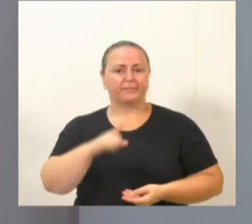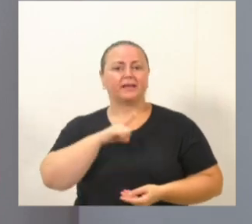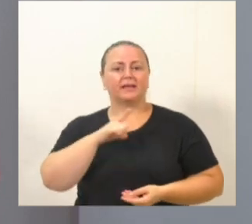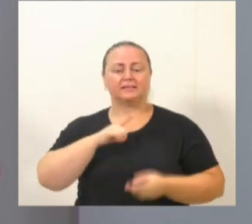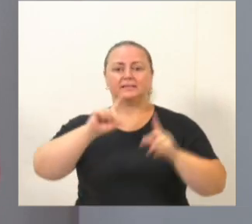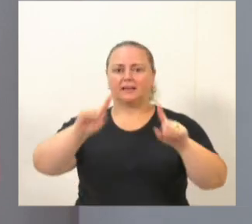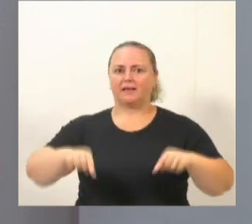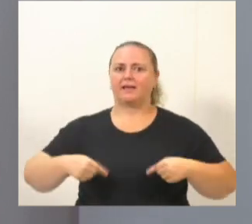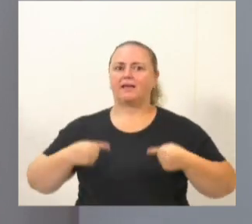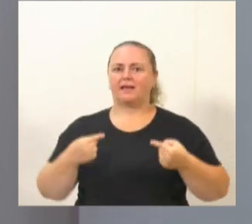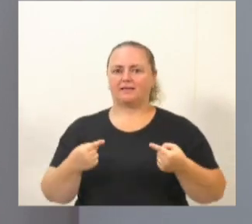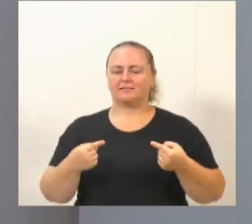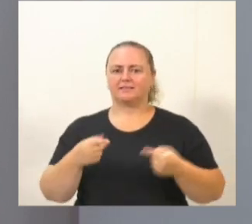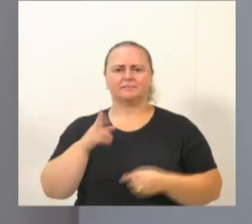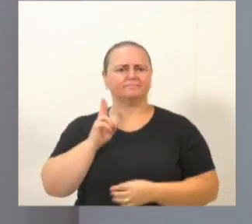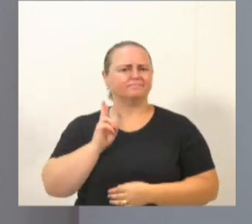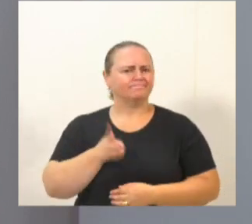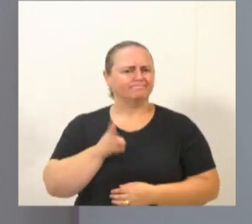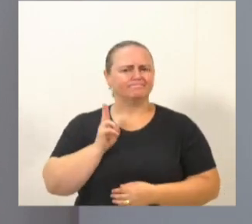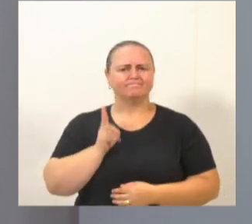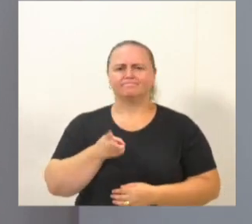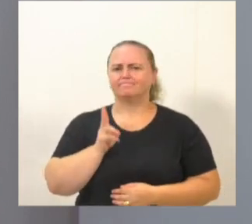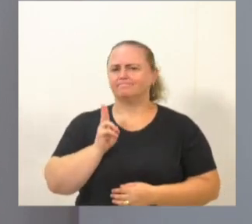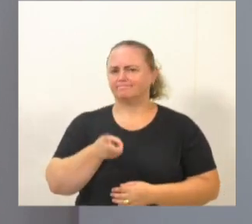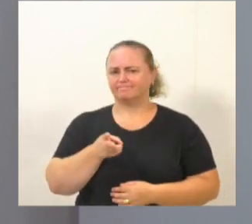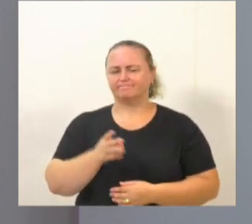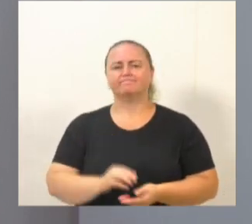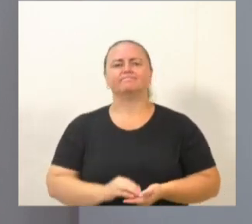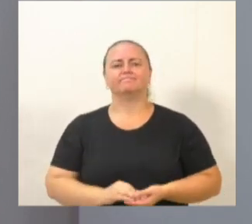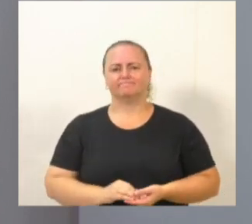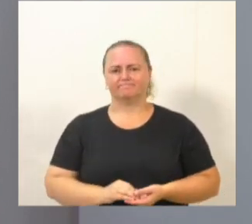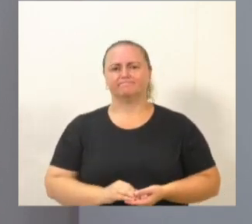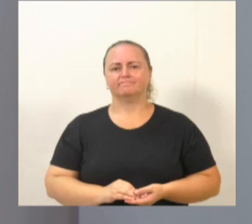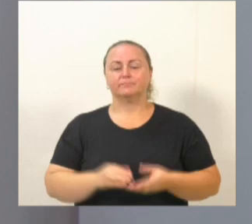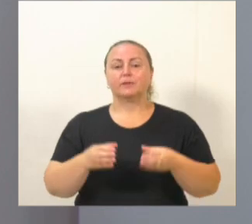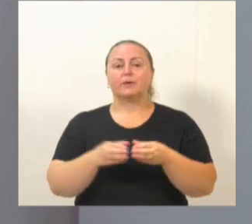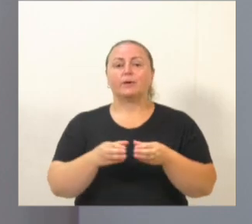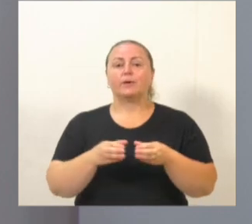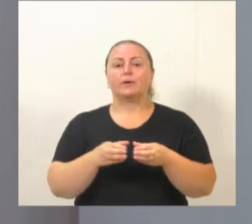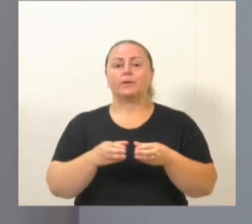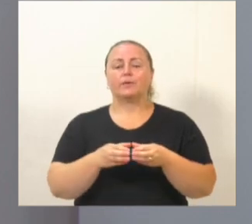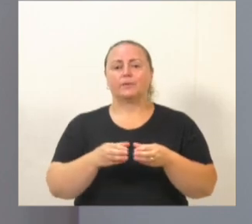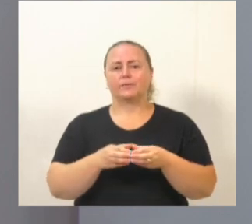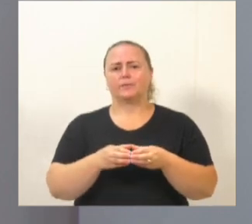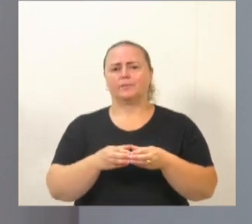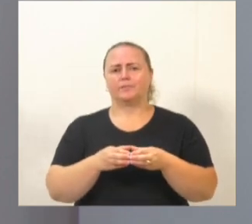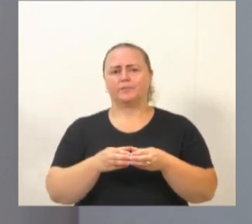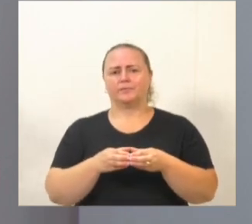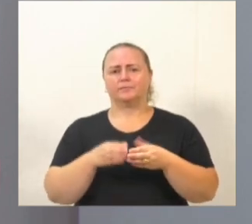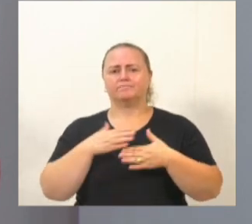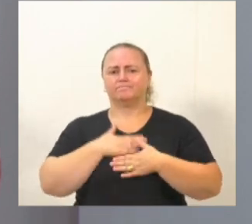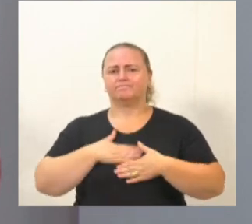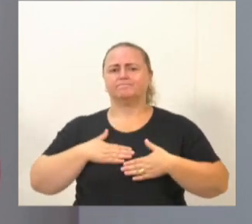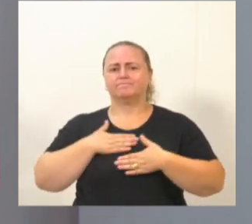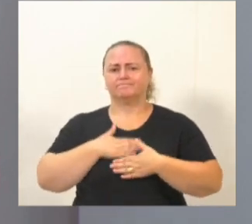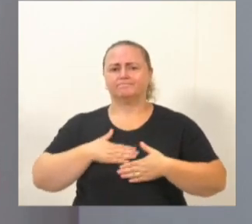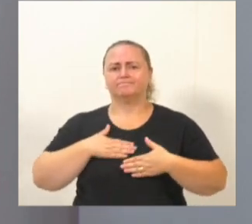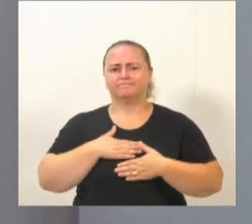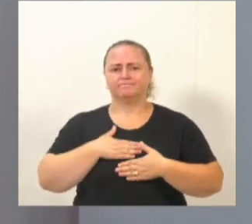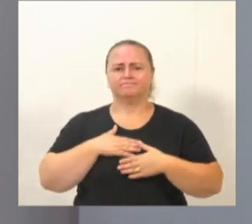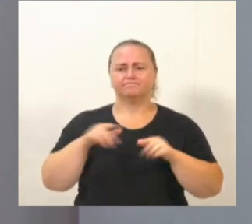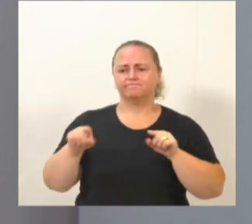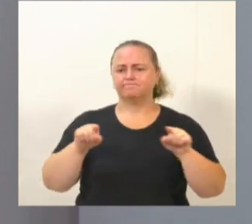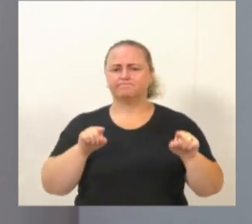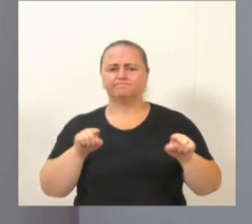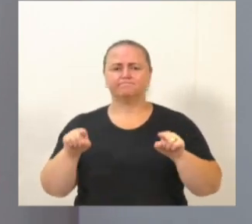E sempre vai ser uma conjuntura de fatores ali que vai agradar uma parte, que vai desagradar a outra, que nunca vai